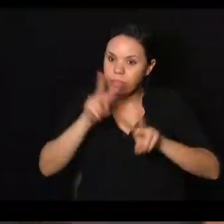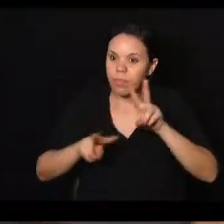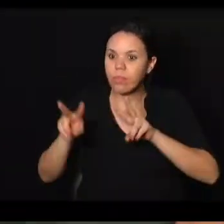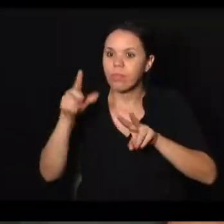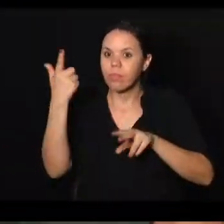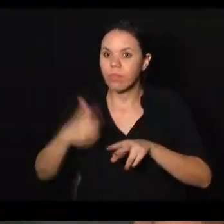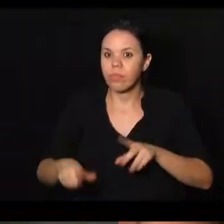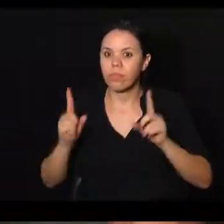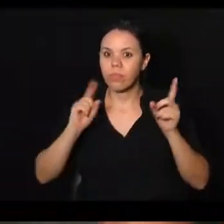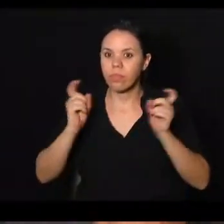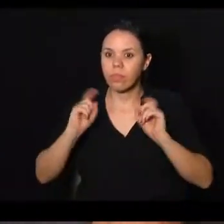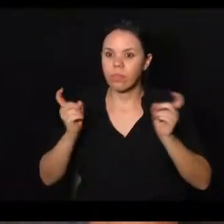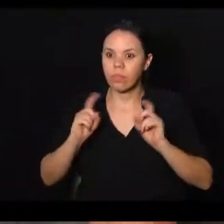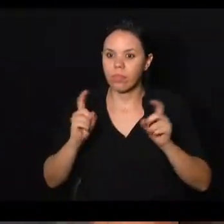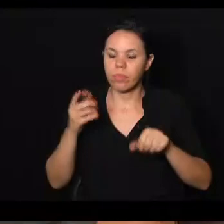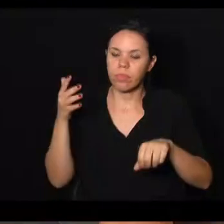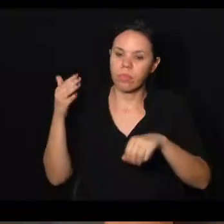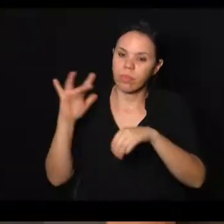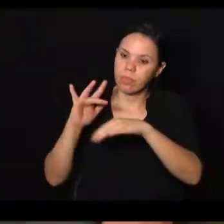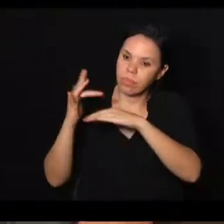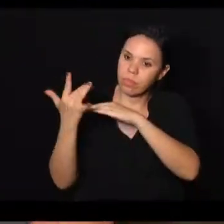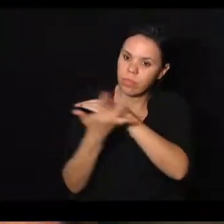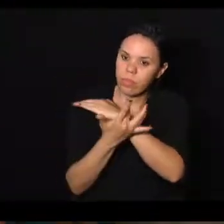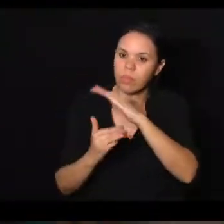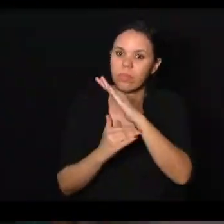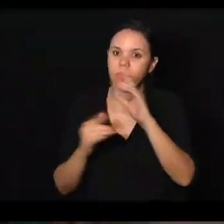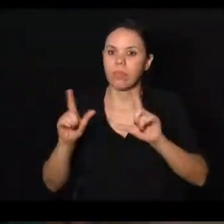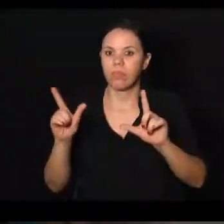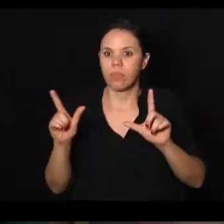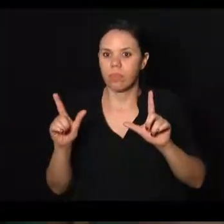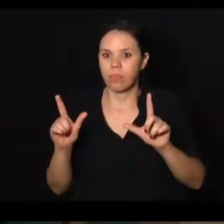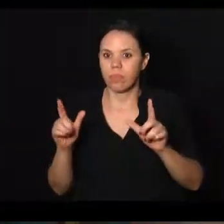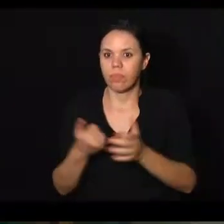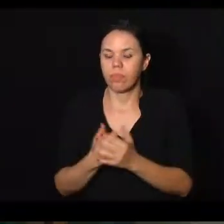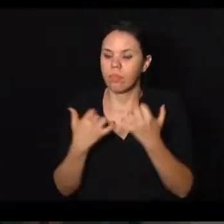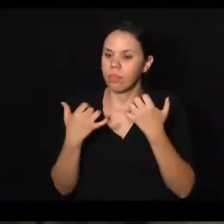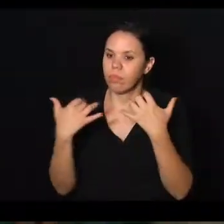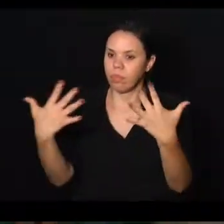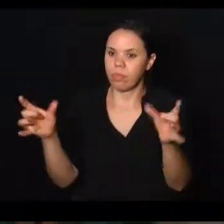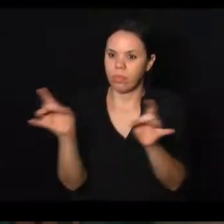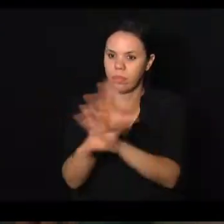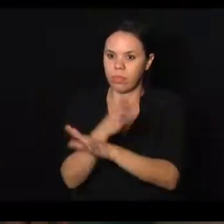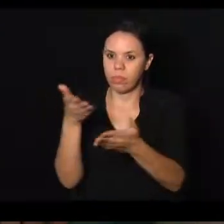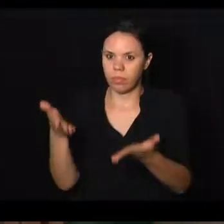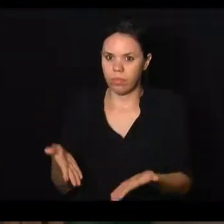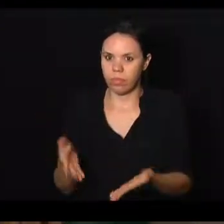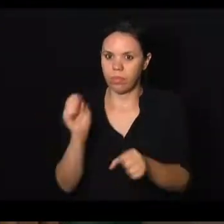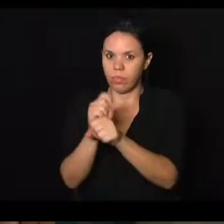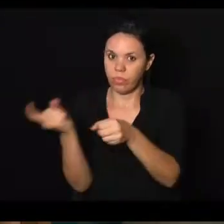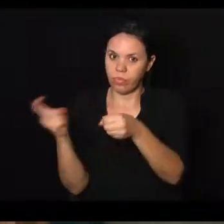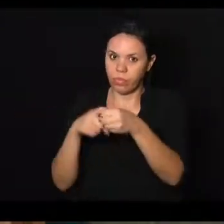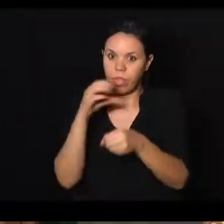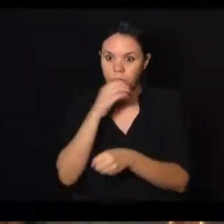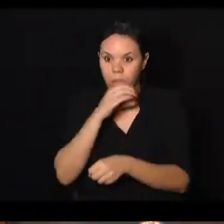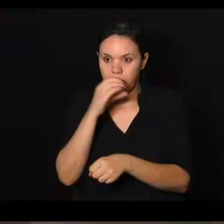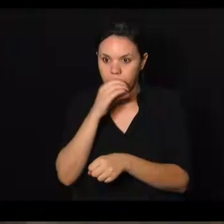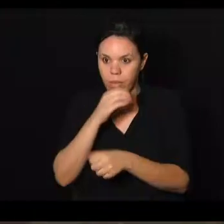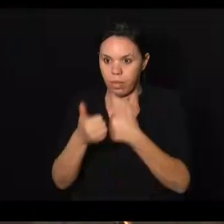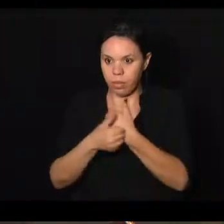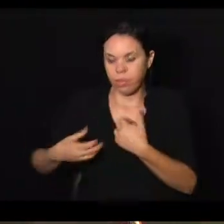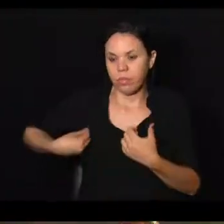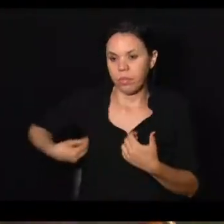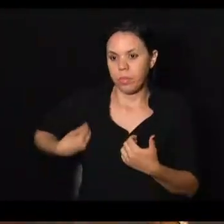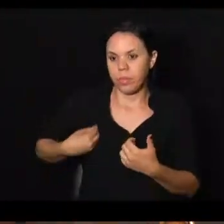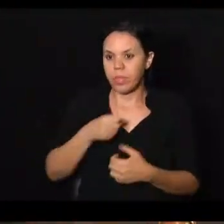audiência, basta acessar aí as redes sociais da TV Câmara. A audiência se encerra aqui, mas como eu já disse, eu volto daqui a pouco ao vivo para